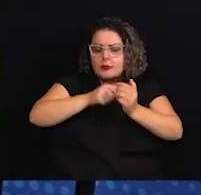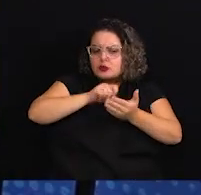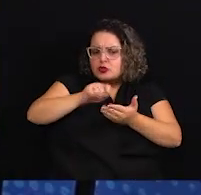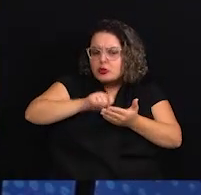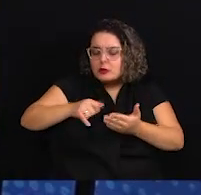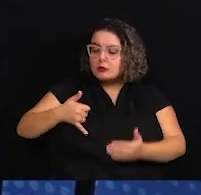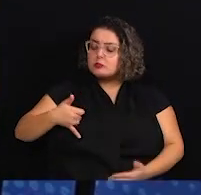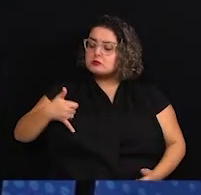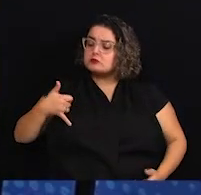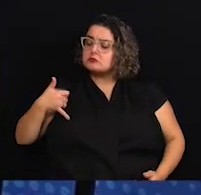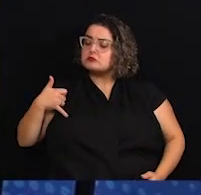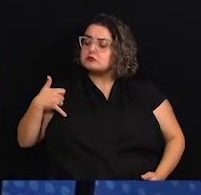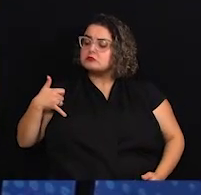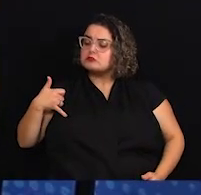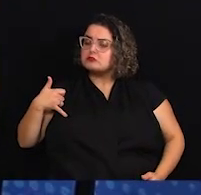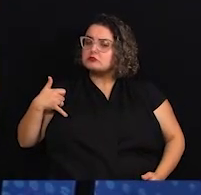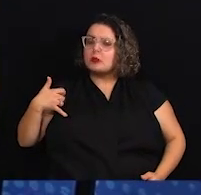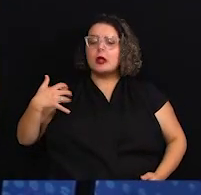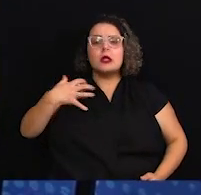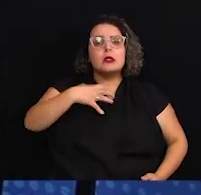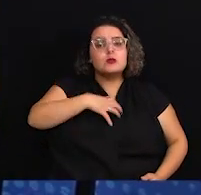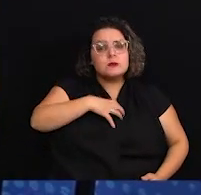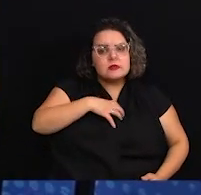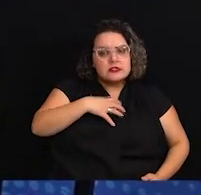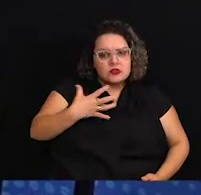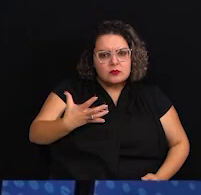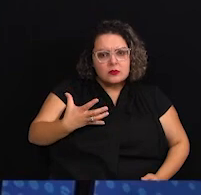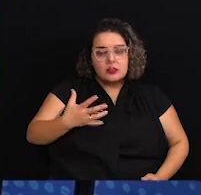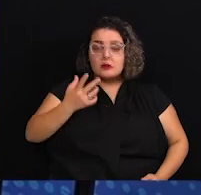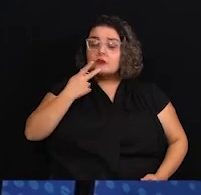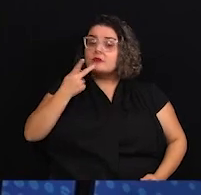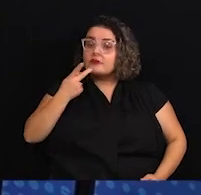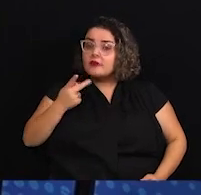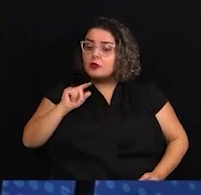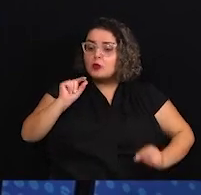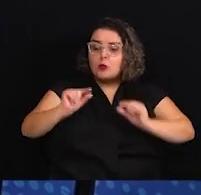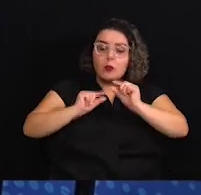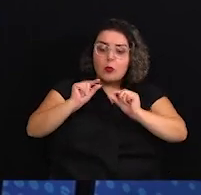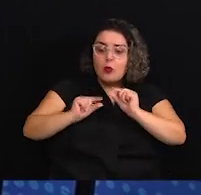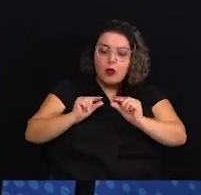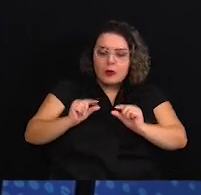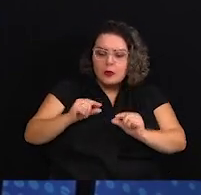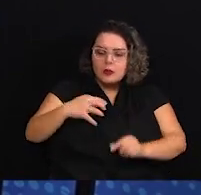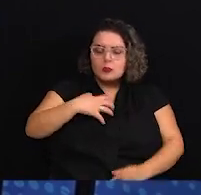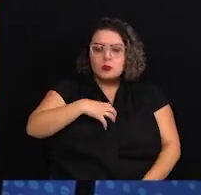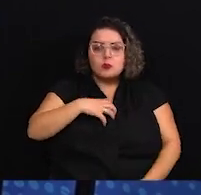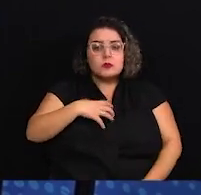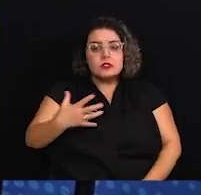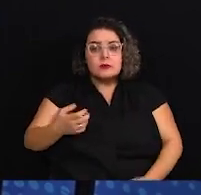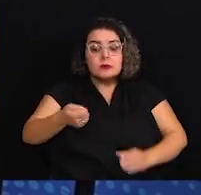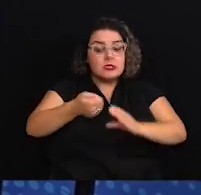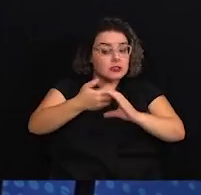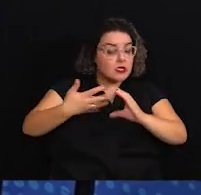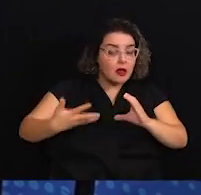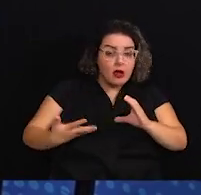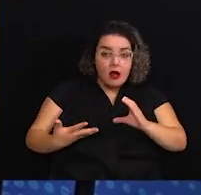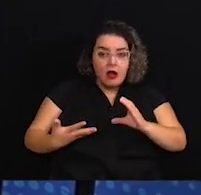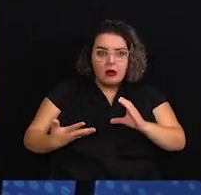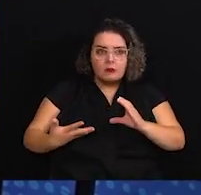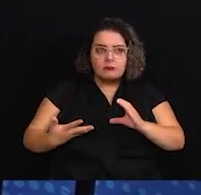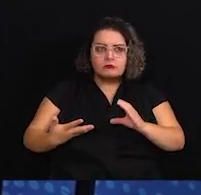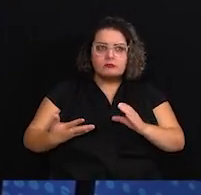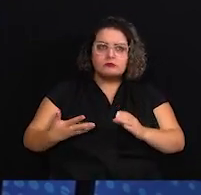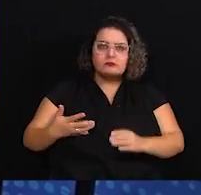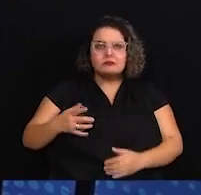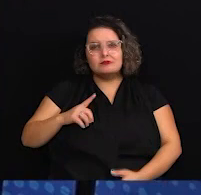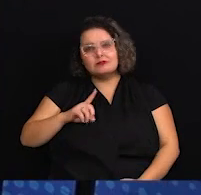Diário de um Soberbo, nós temos aí um sentimento, né? Fala um pouquinho desse sentimento, dessa característica